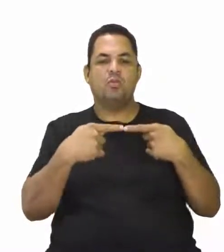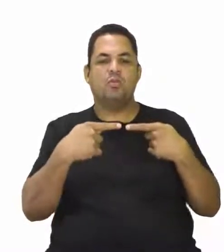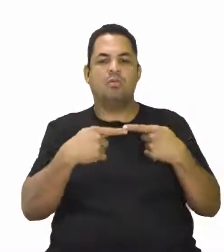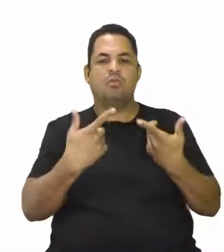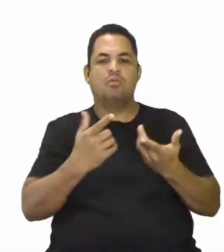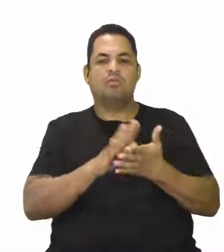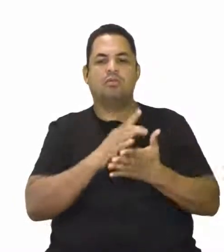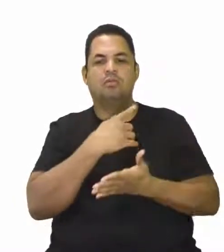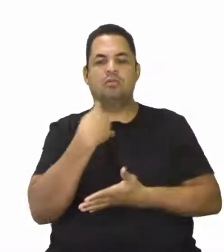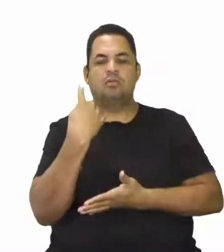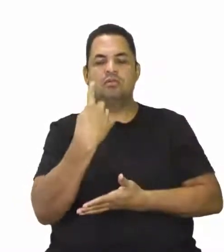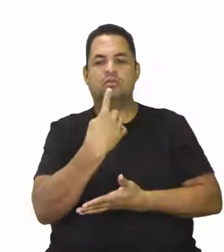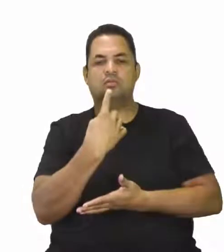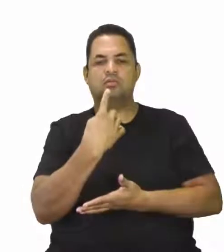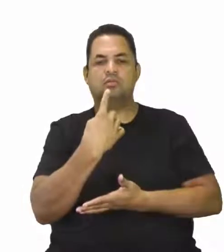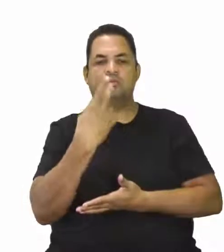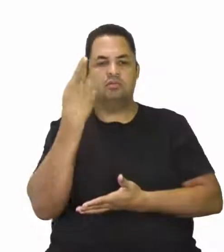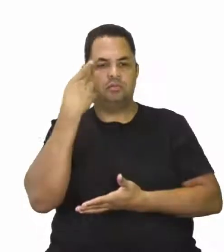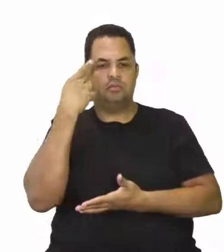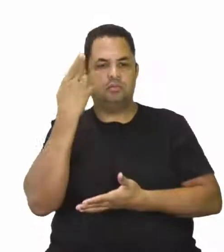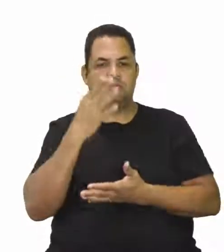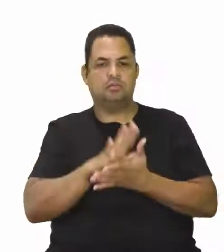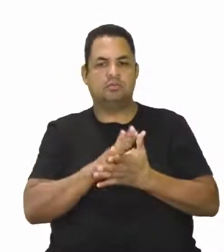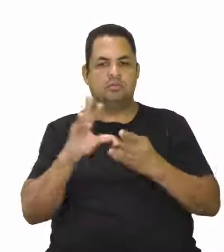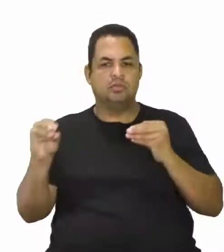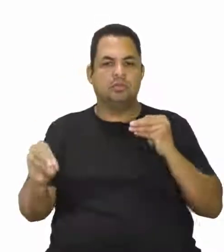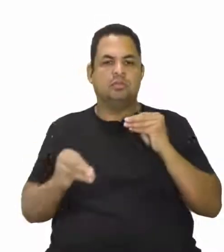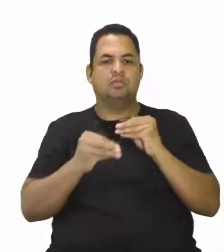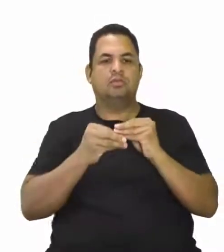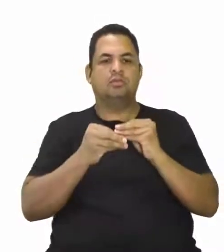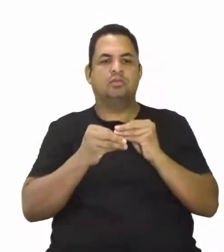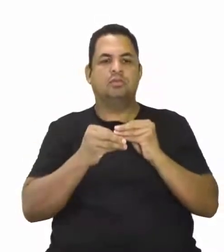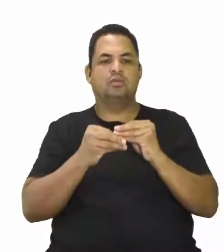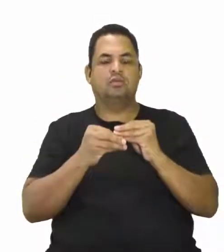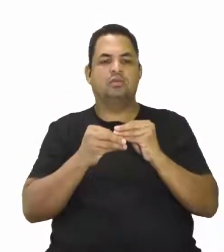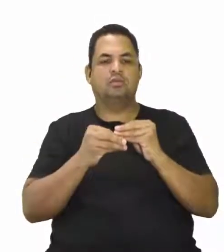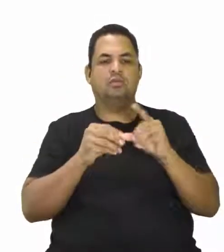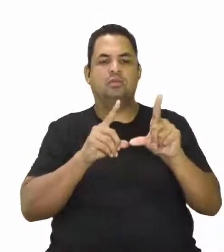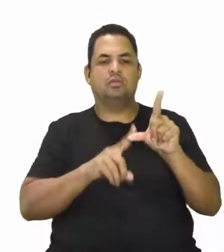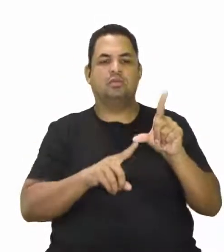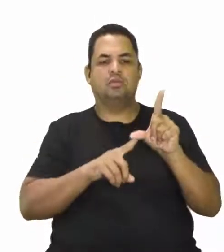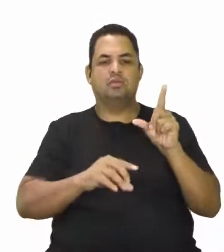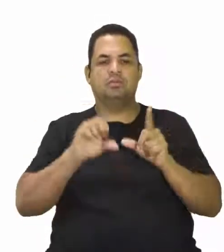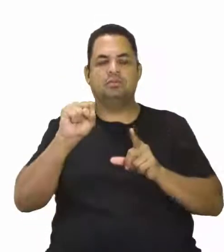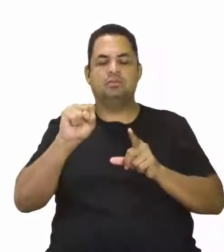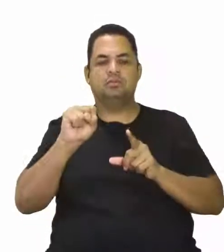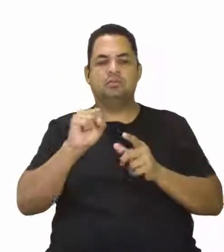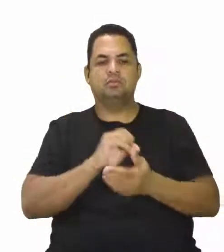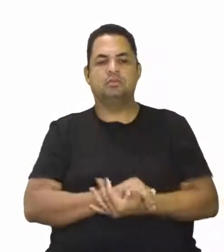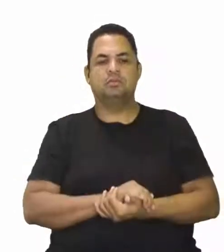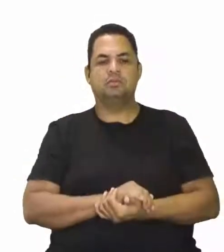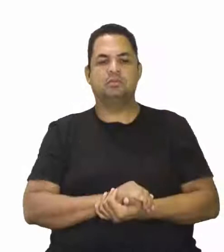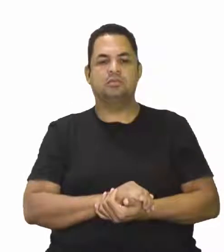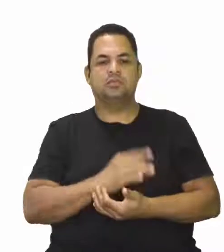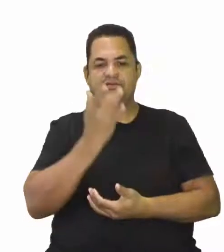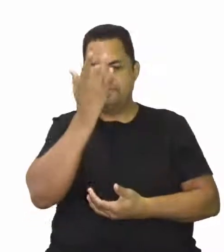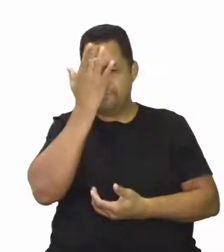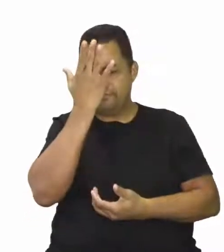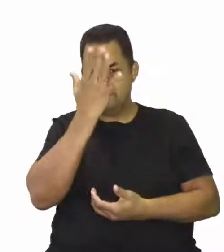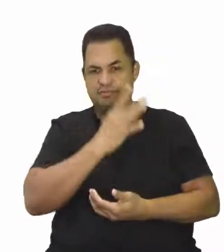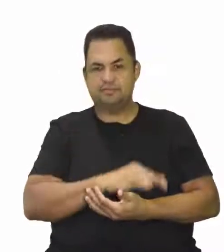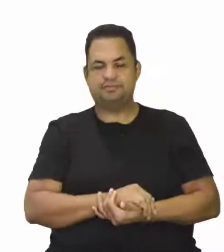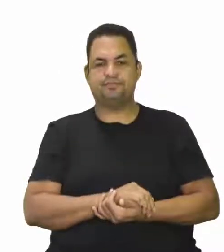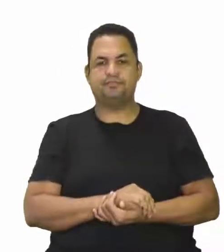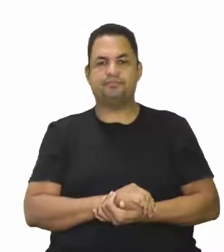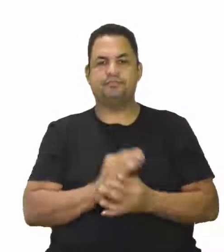faz? Normalmente, nós vamos acrescentar o S. Somente isso. Bem facinho, não é?